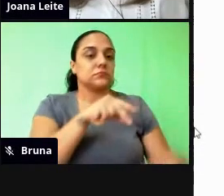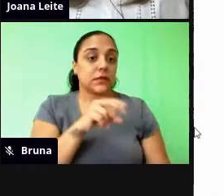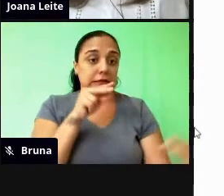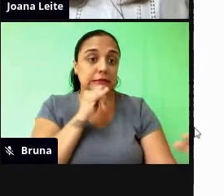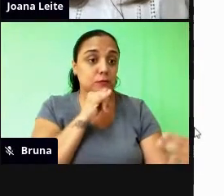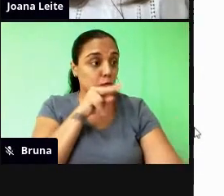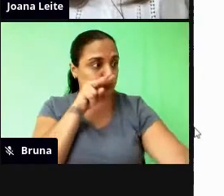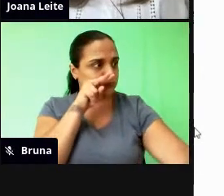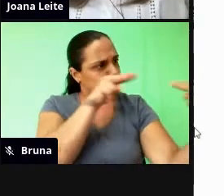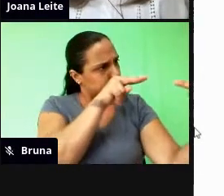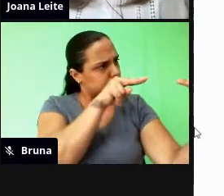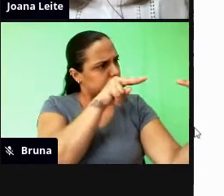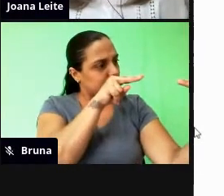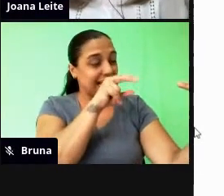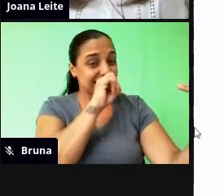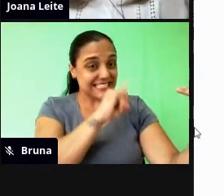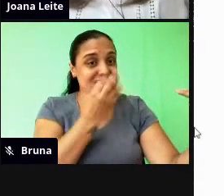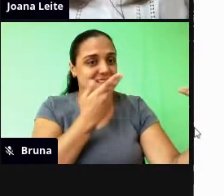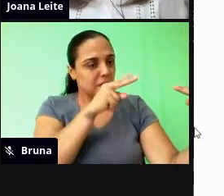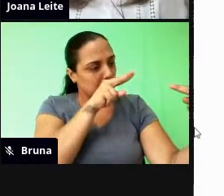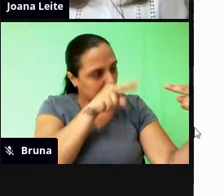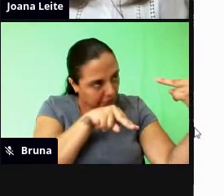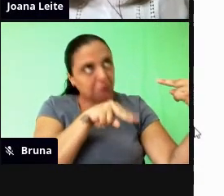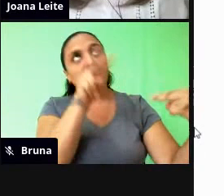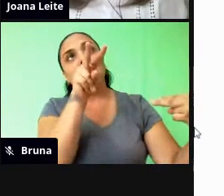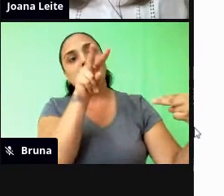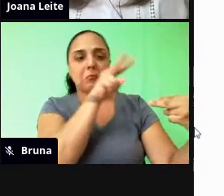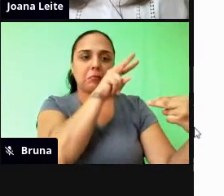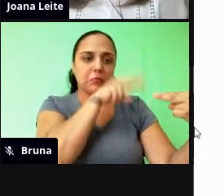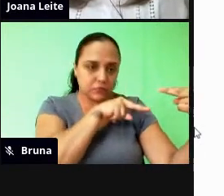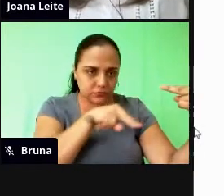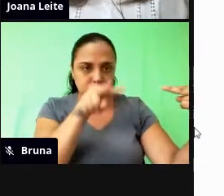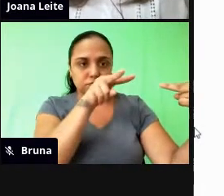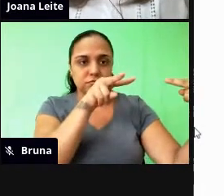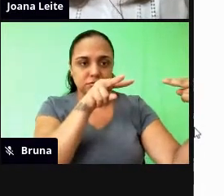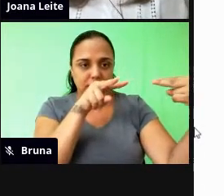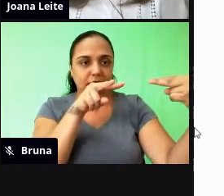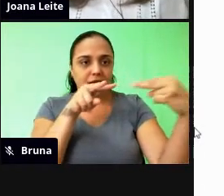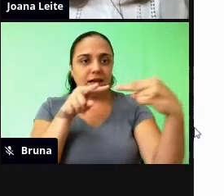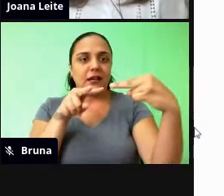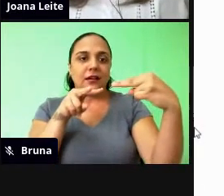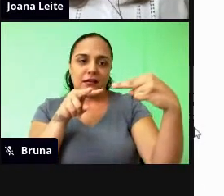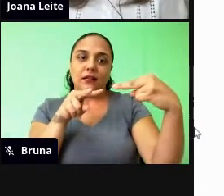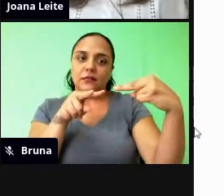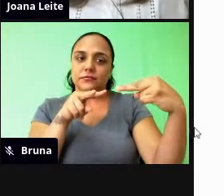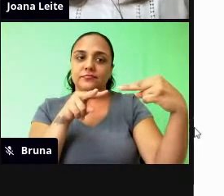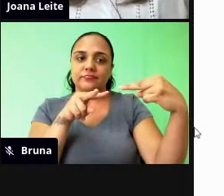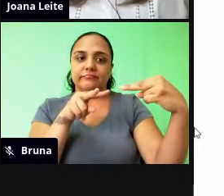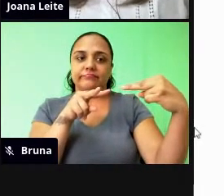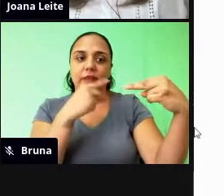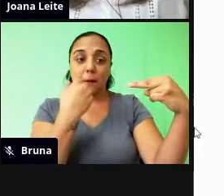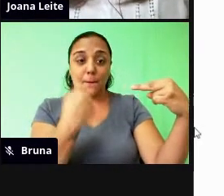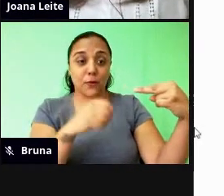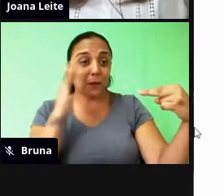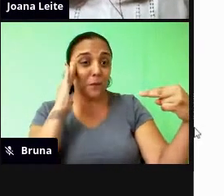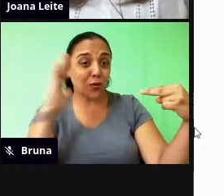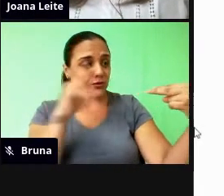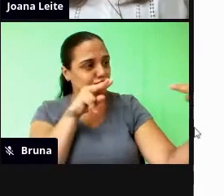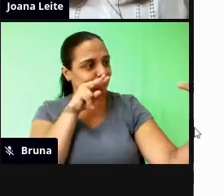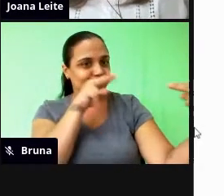uma característica, né, necessária para a criança, né, para todo mundo, na verdade, porque é assim que a gente interage, é assim que a